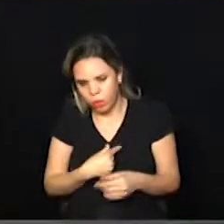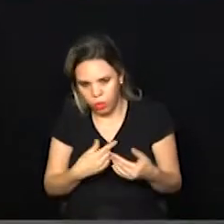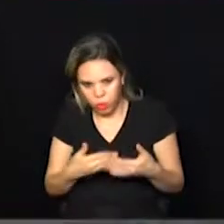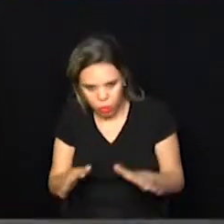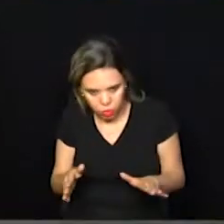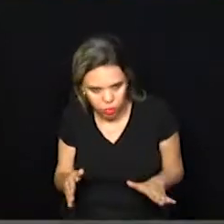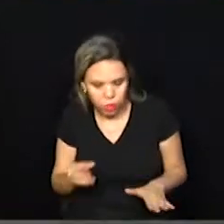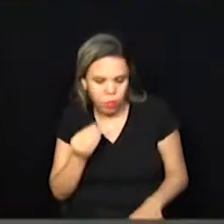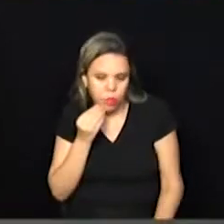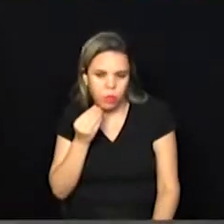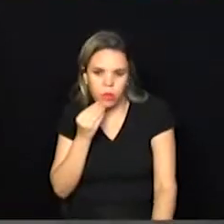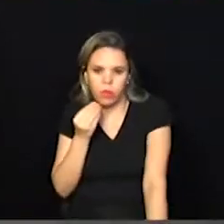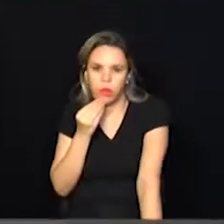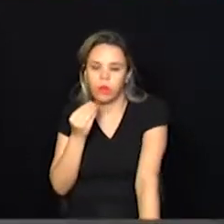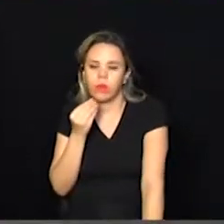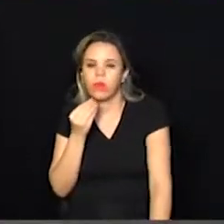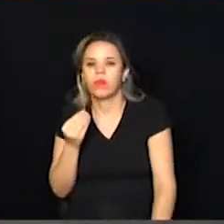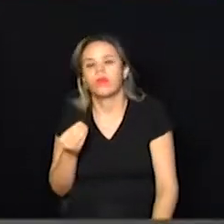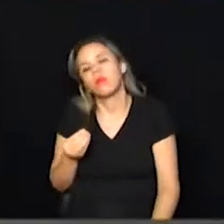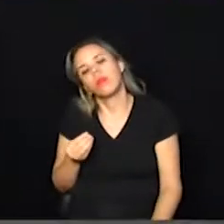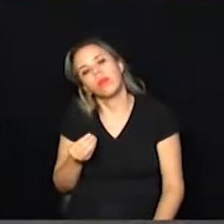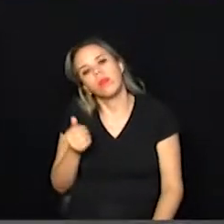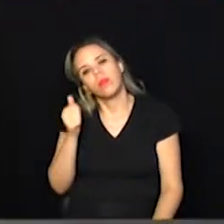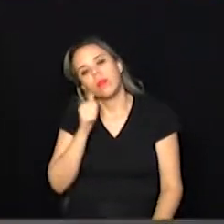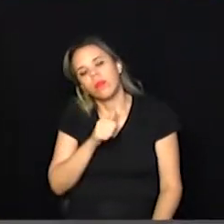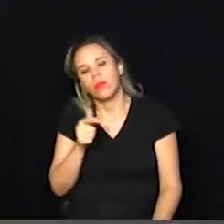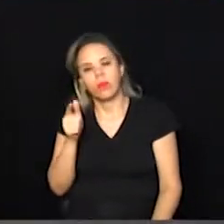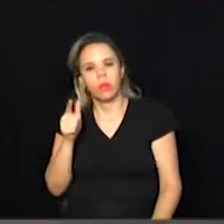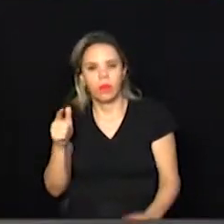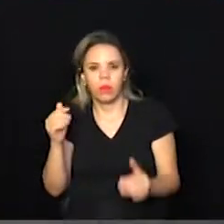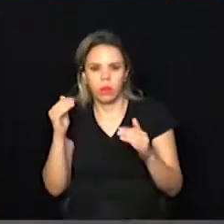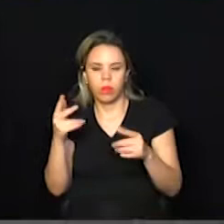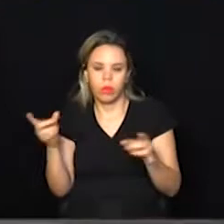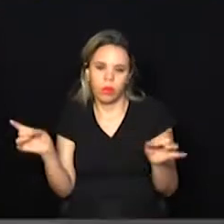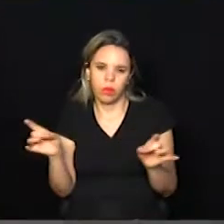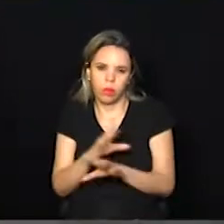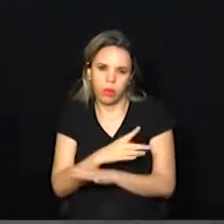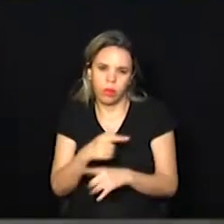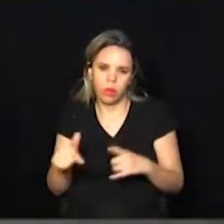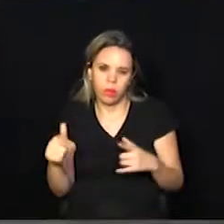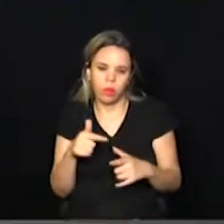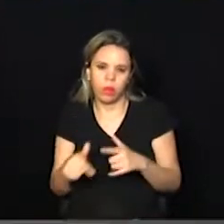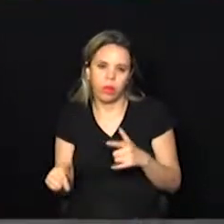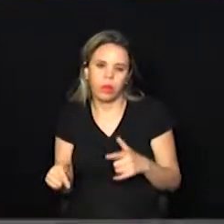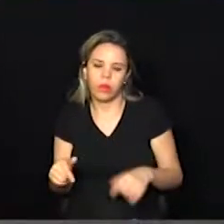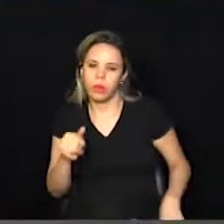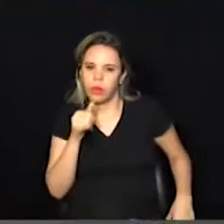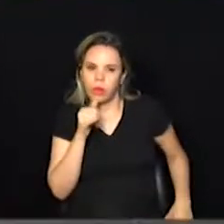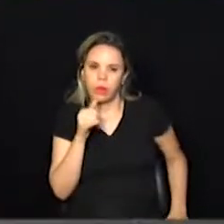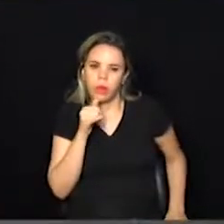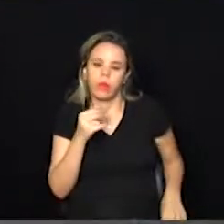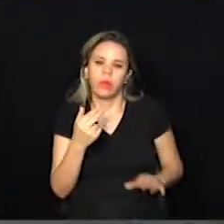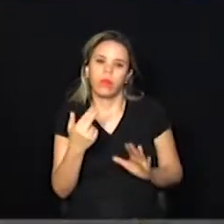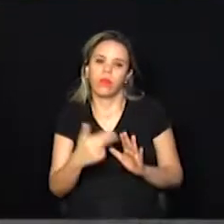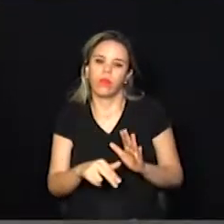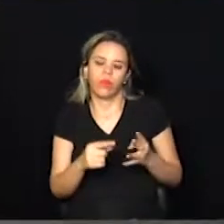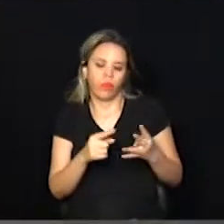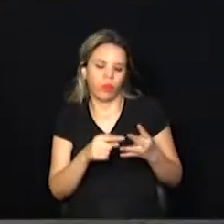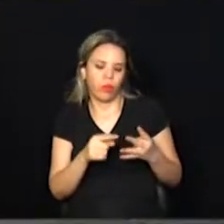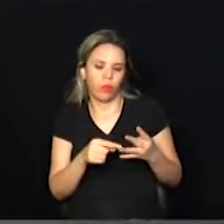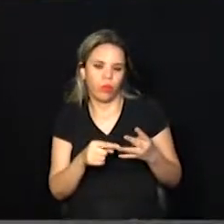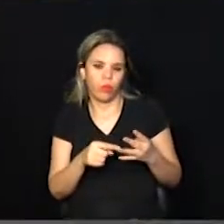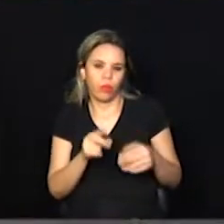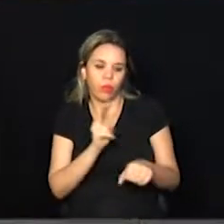uma oportunidade, um caminho para que essa mulher rompa esse ciclo. O outro é o chamado cuidado, que é o que nós temos feito